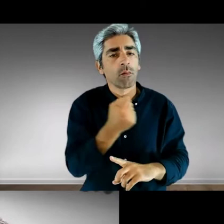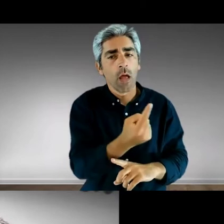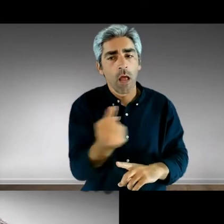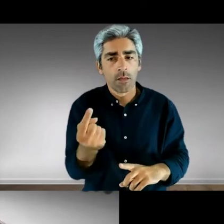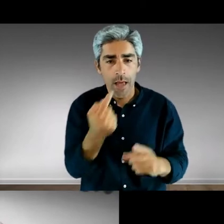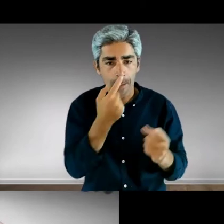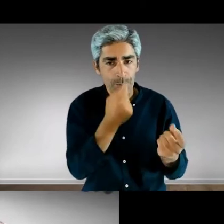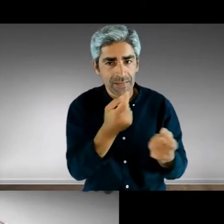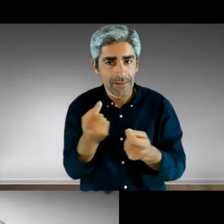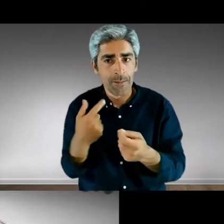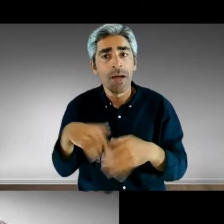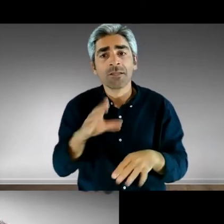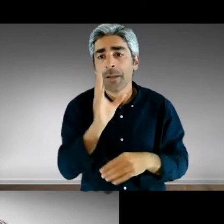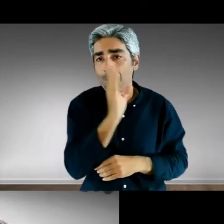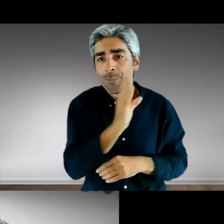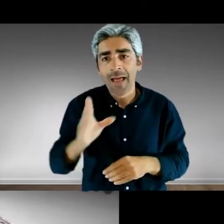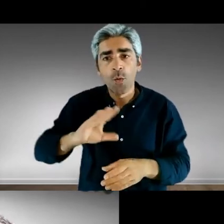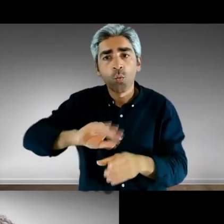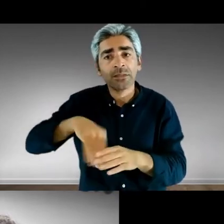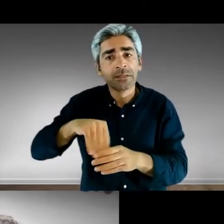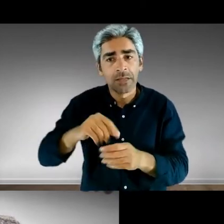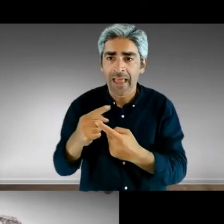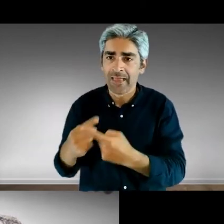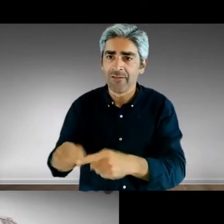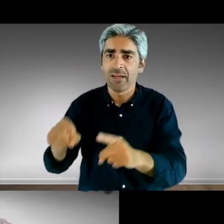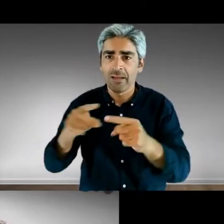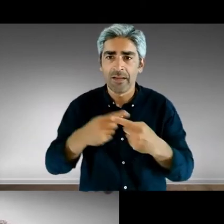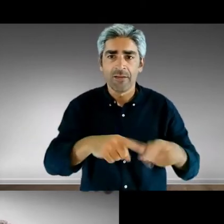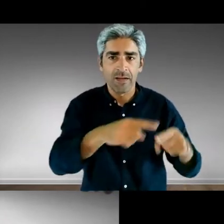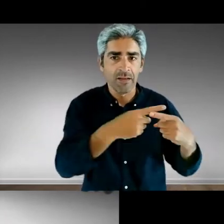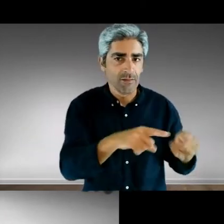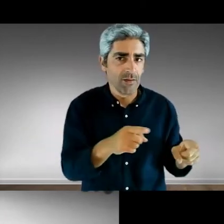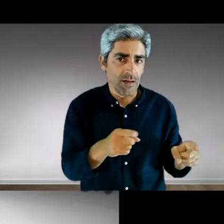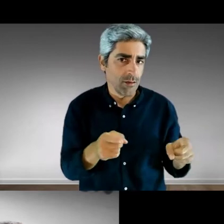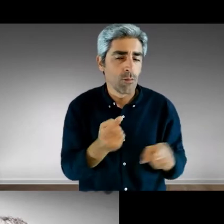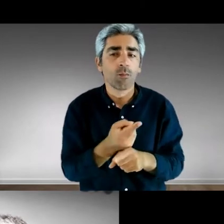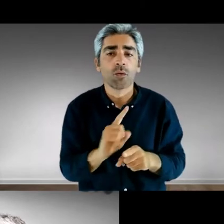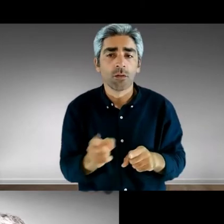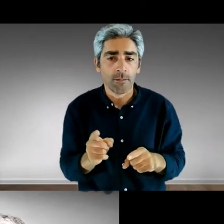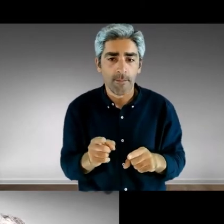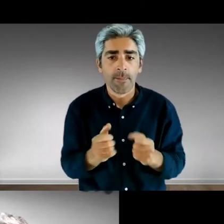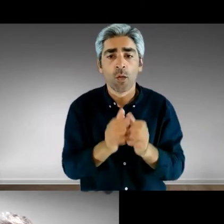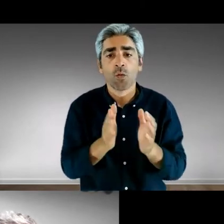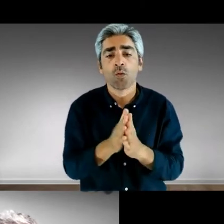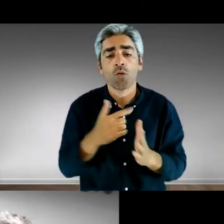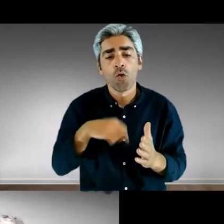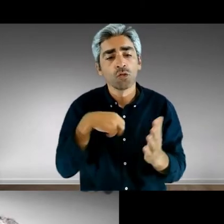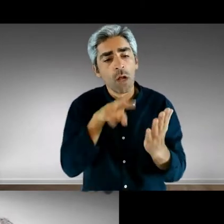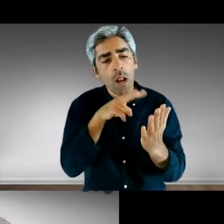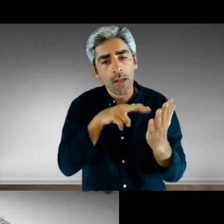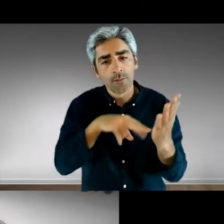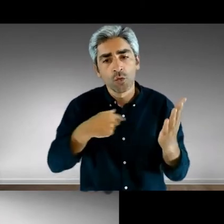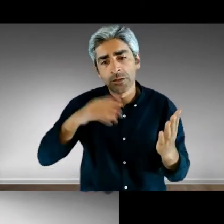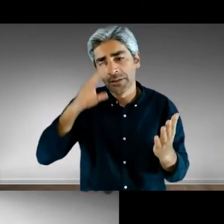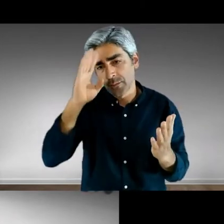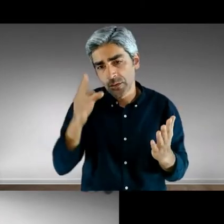mas depois a aplicabilidade em cada contexto é completamente diferente. Até porque, de tudo aquilo que vamos lendo, sabemos muitas vezes